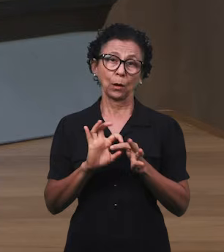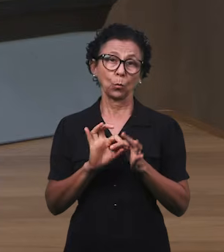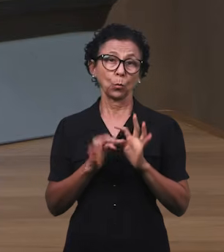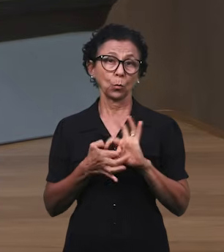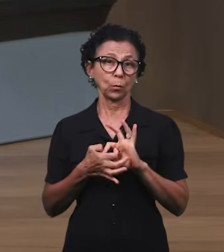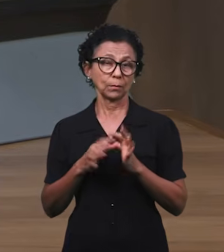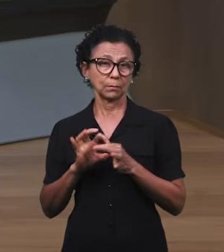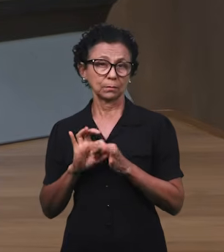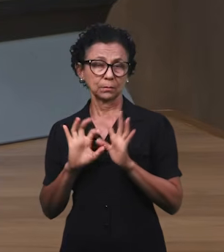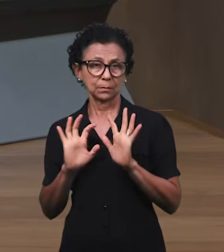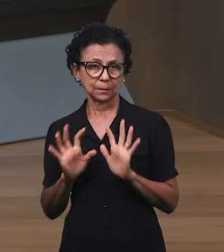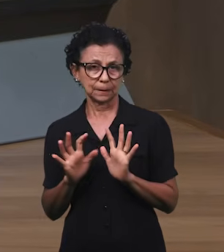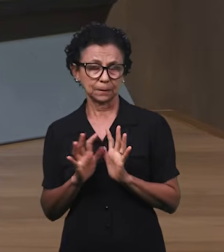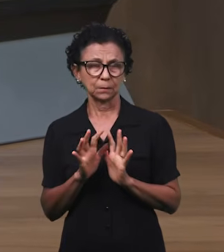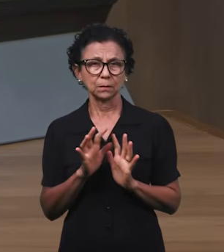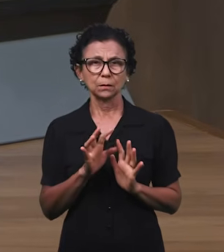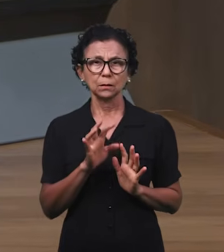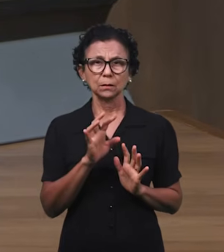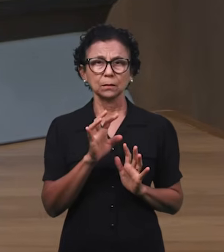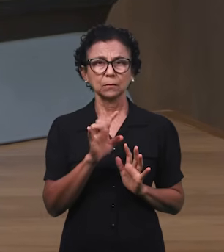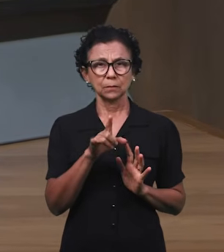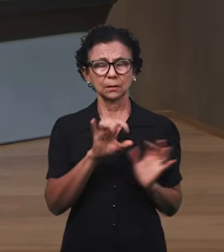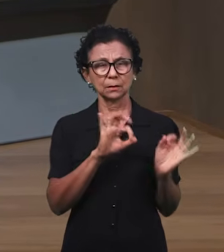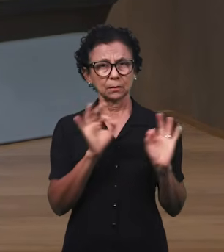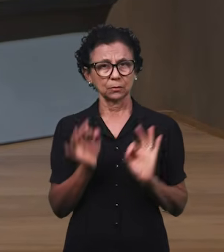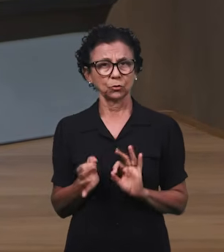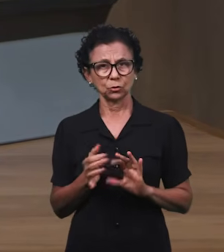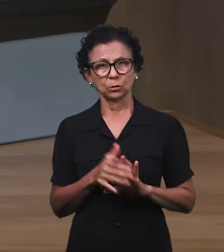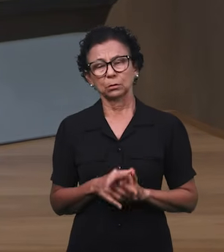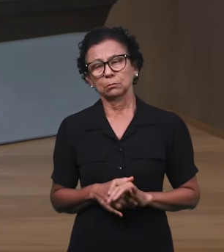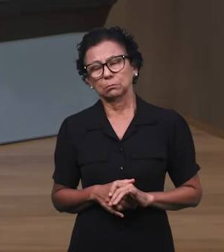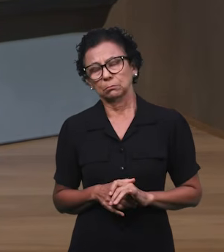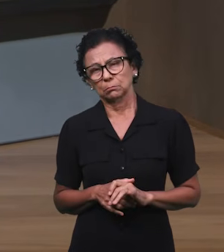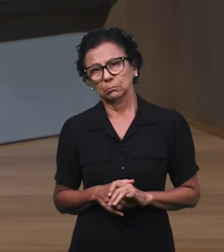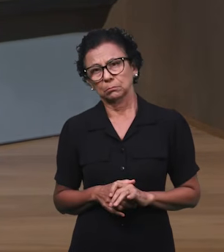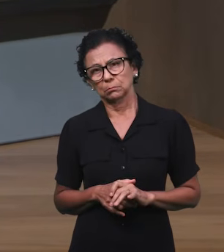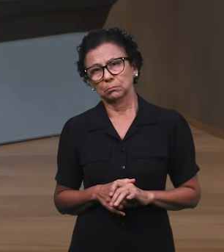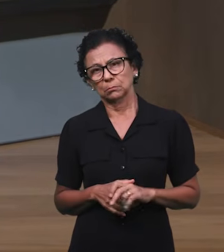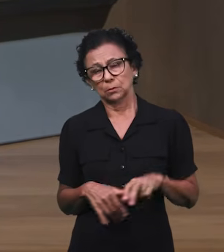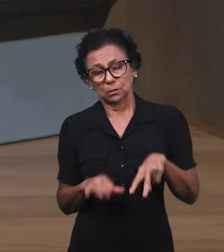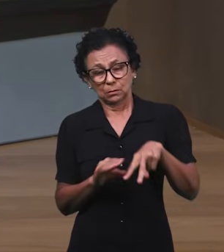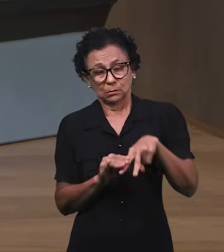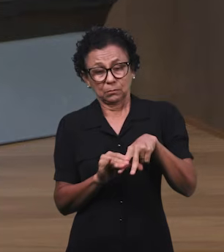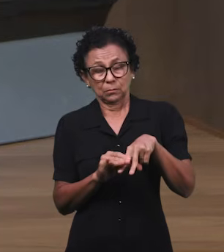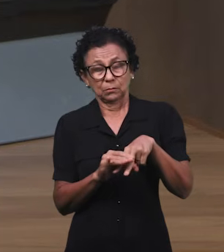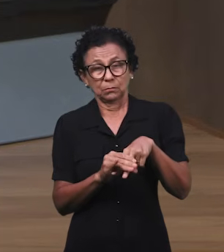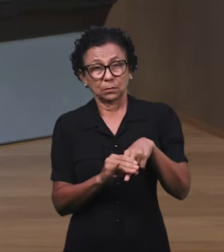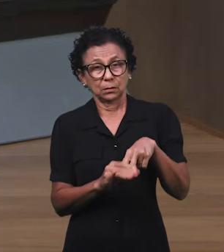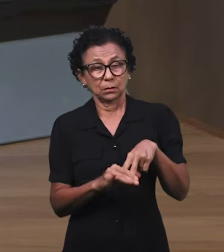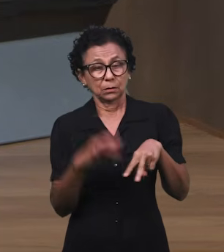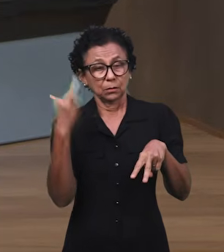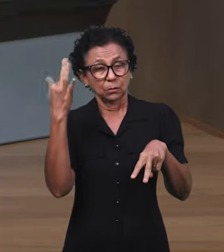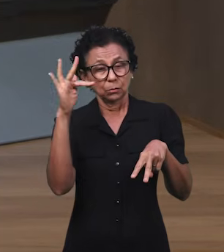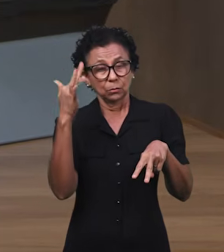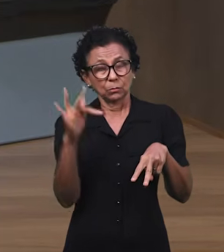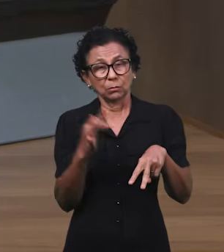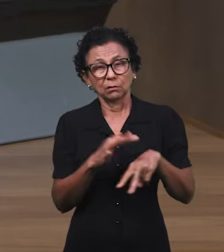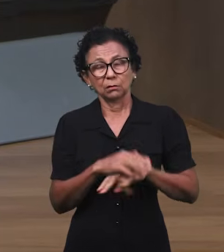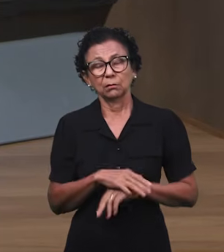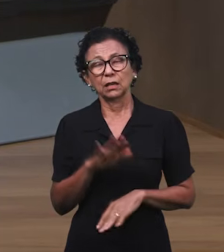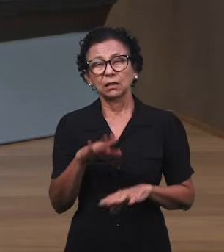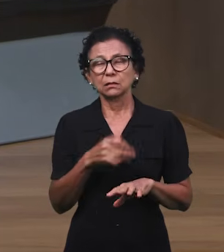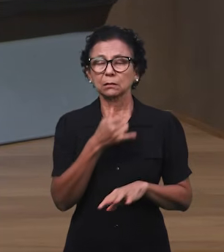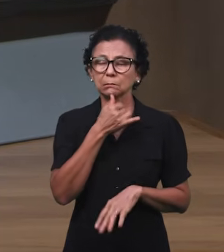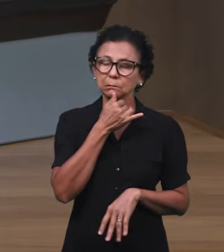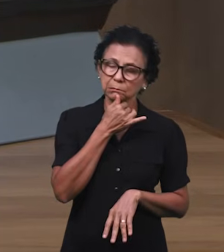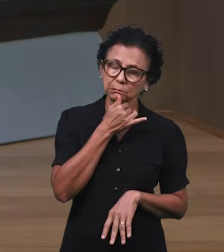nos assistindo, entenda, fibromialgia afeta as dores, o humor,